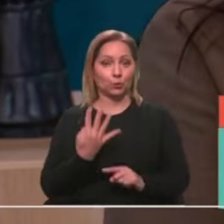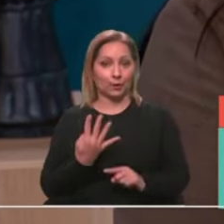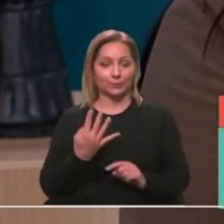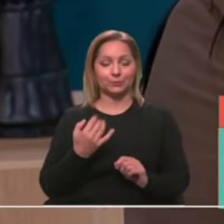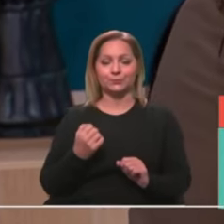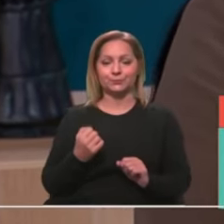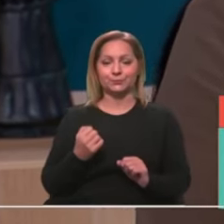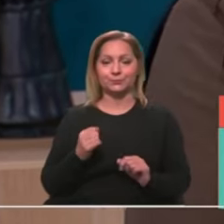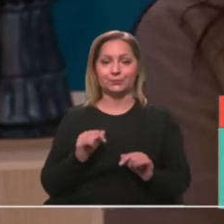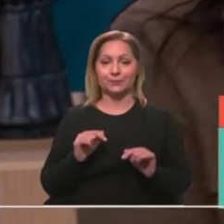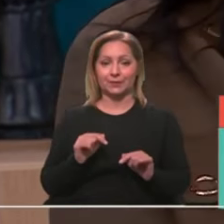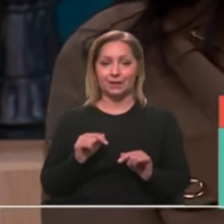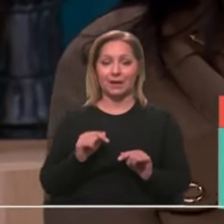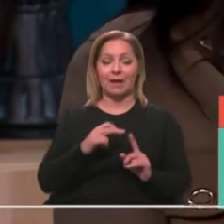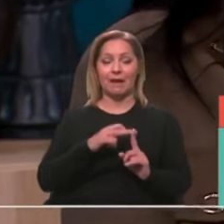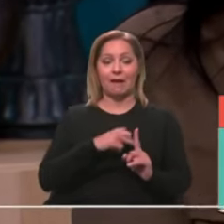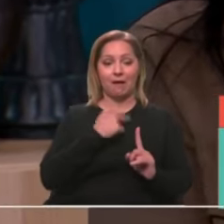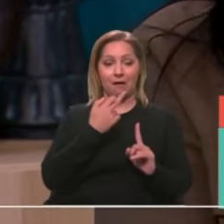seja, vão ter um ano